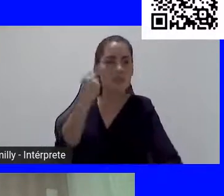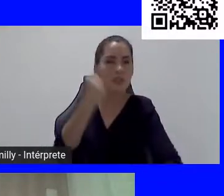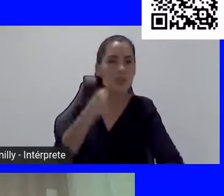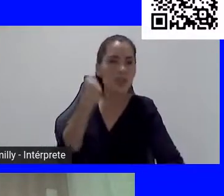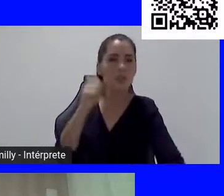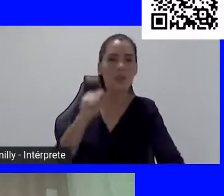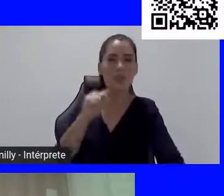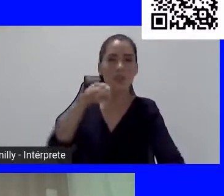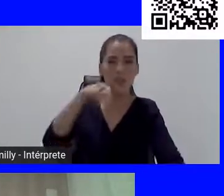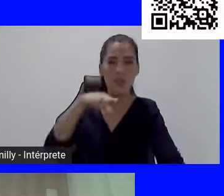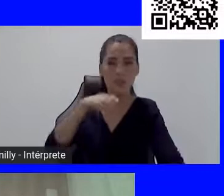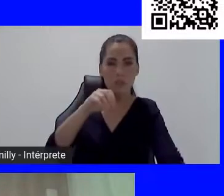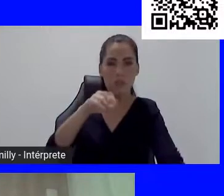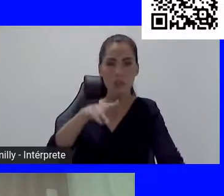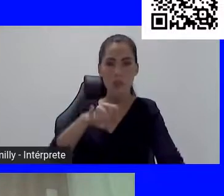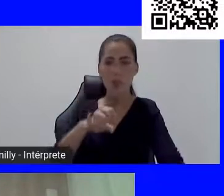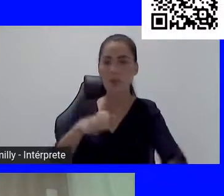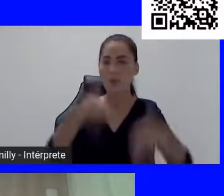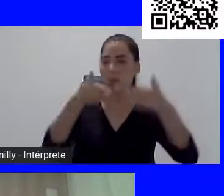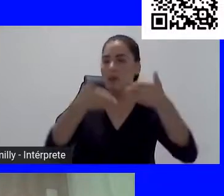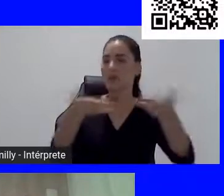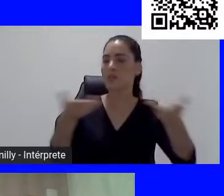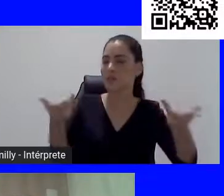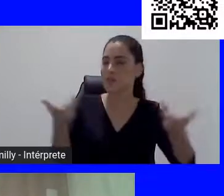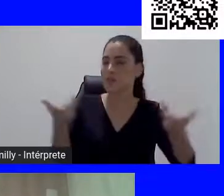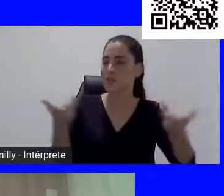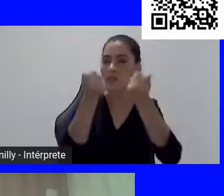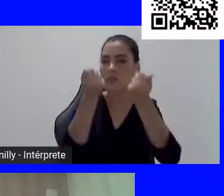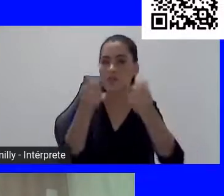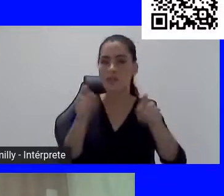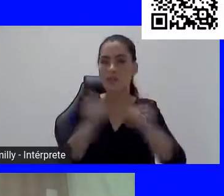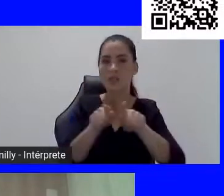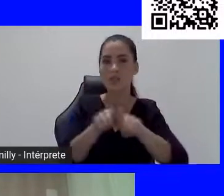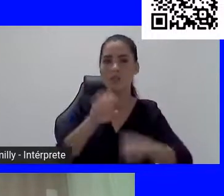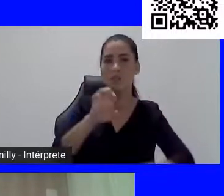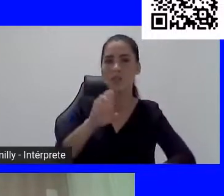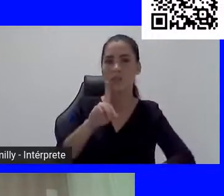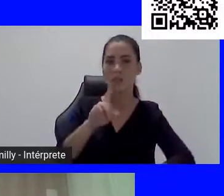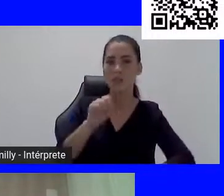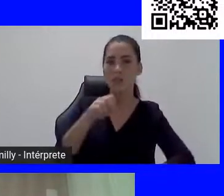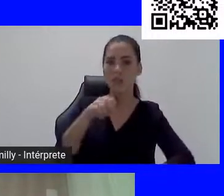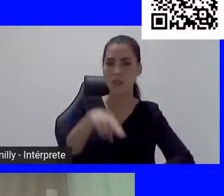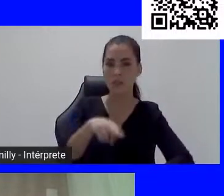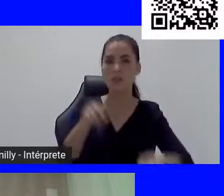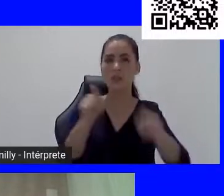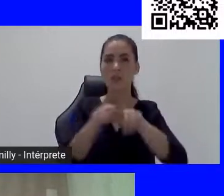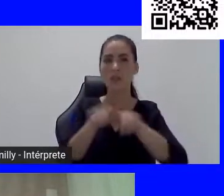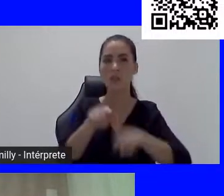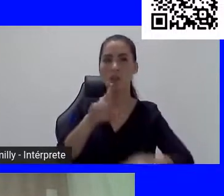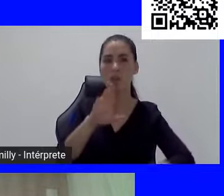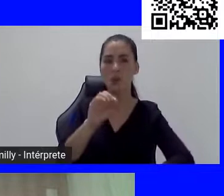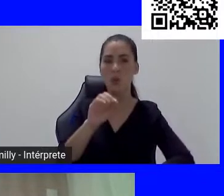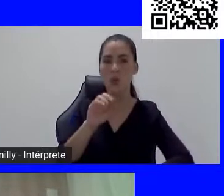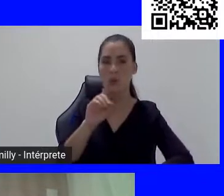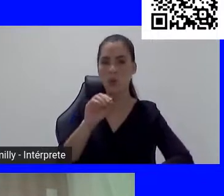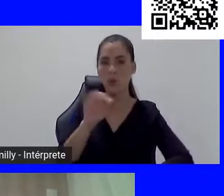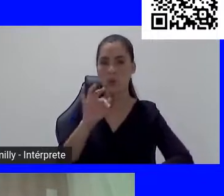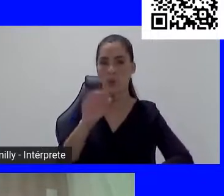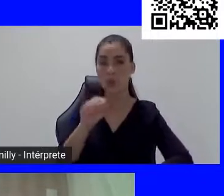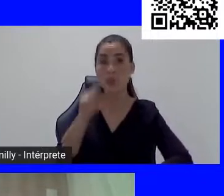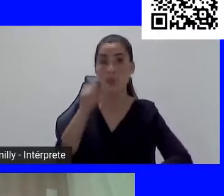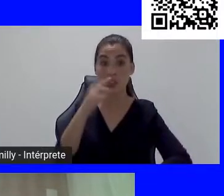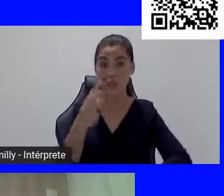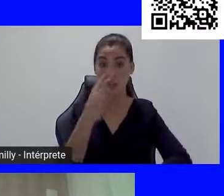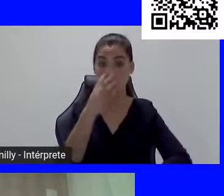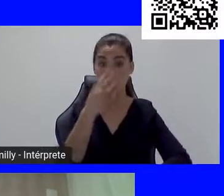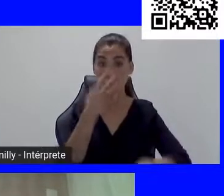pela incrível participação, ao Edson Sardinha, ao Rodolfo e a você que acompanha o Congresso em Foco. E essa foi